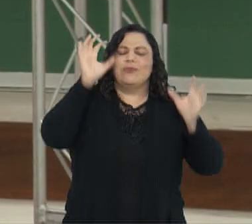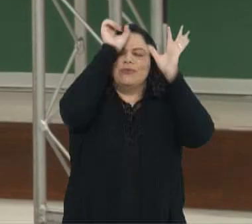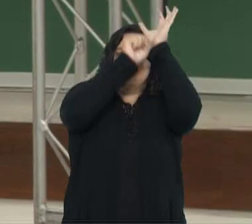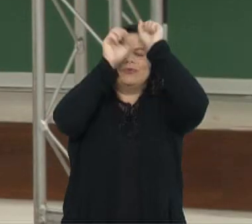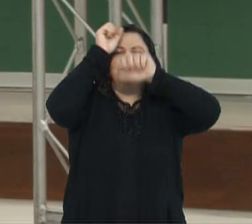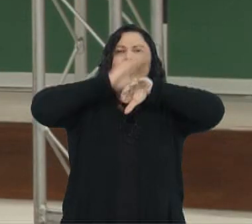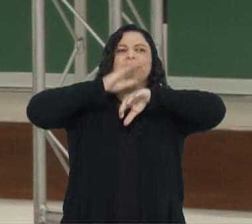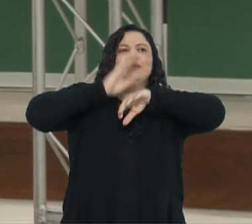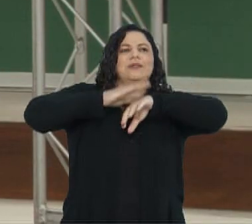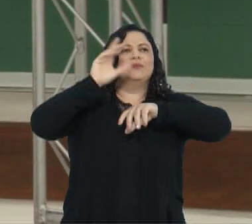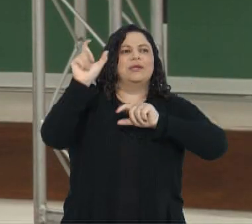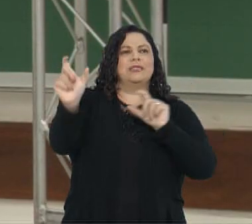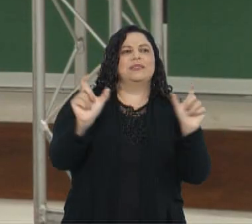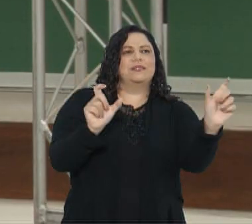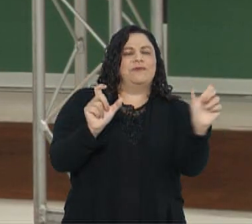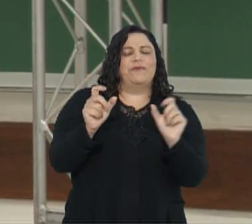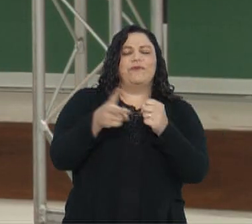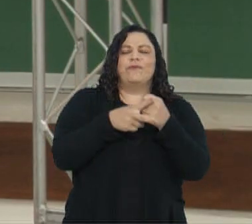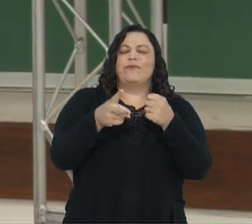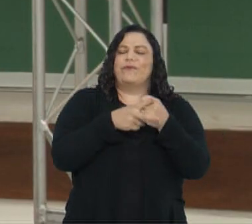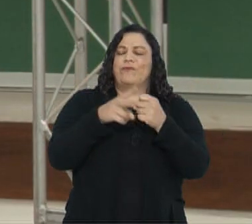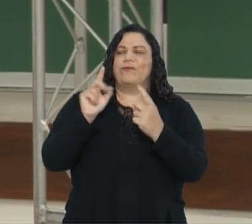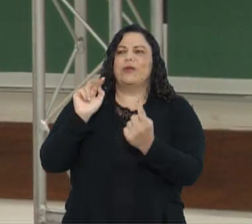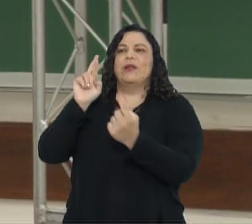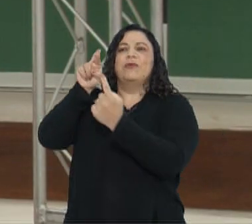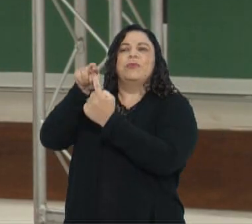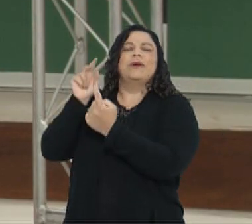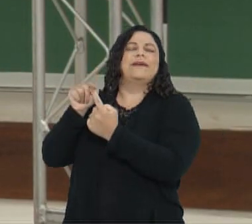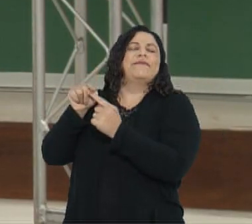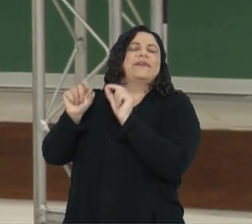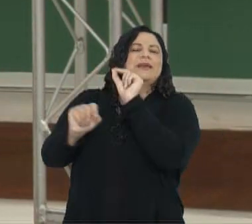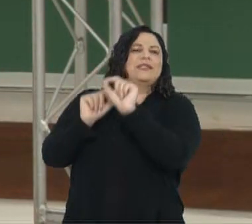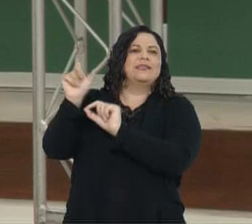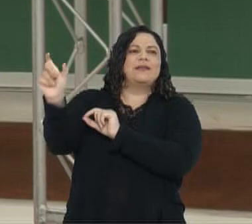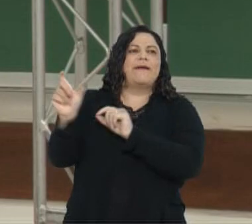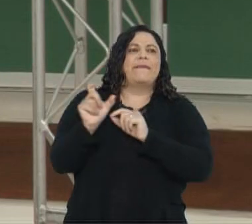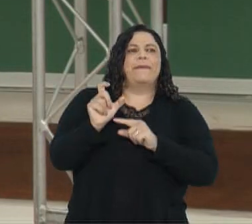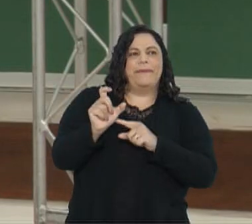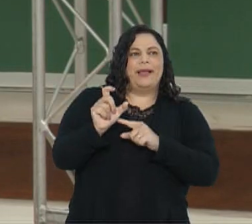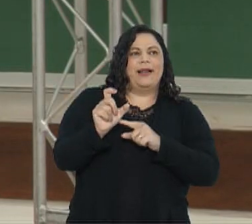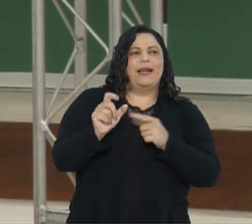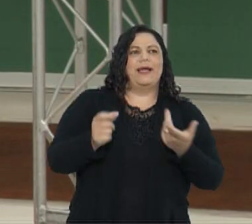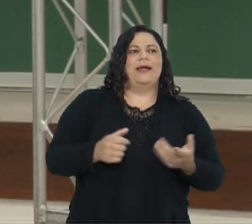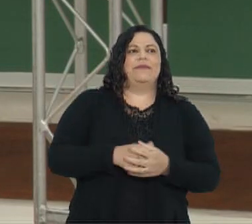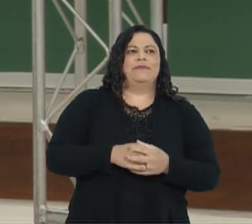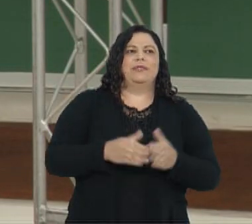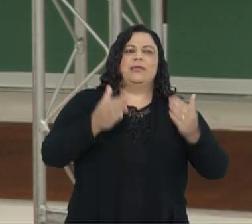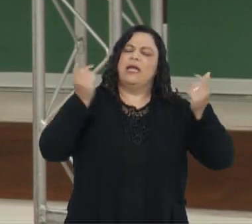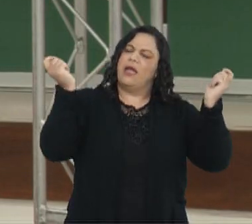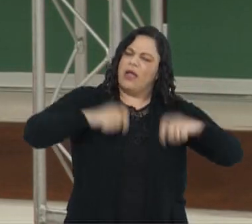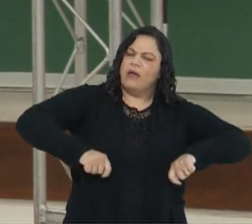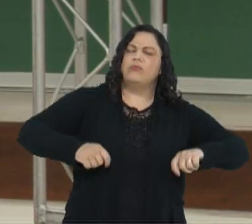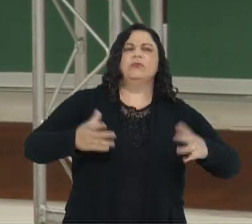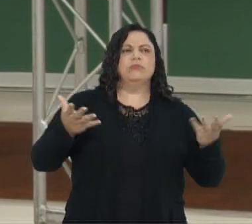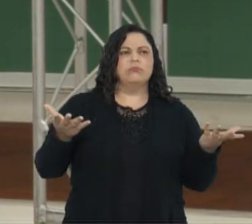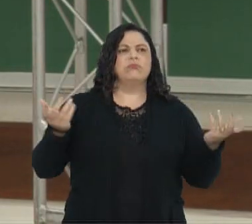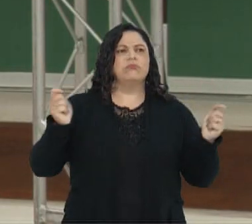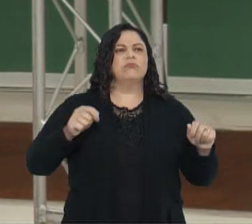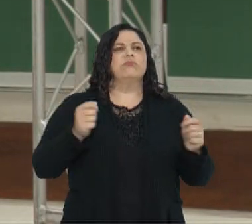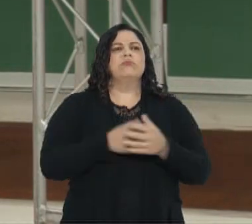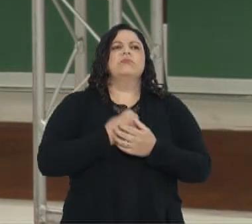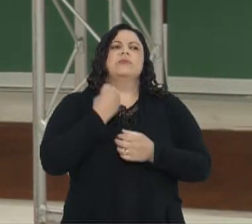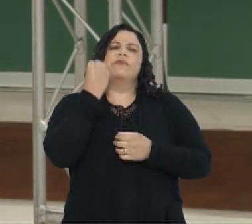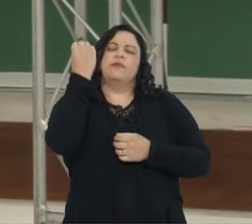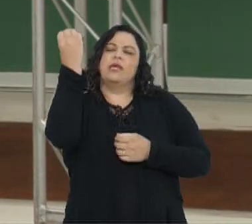substantivada. É provável que ele viaje hoje, o verbo refere-se a uma oração. Então, veja bem,